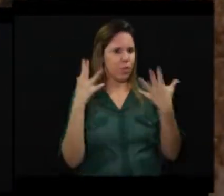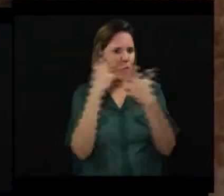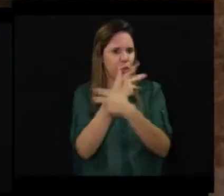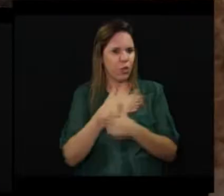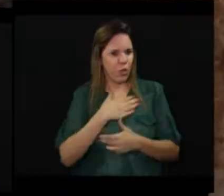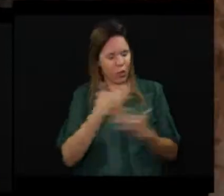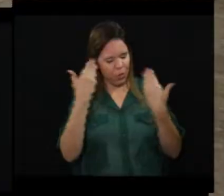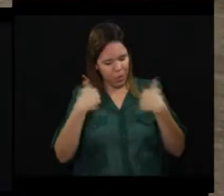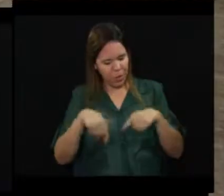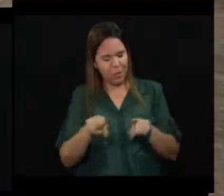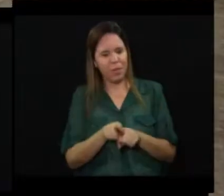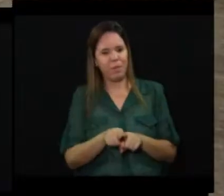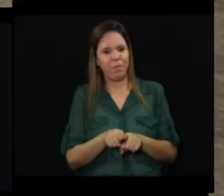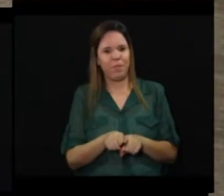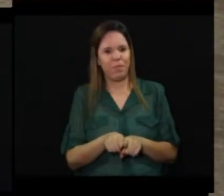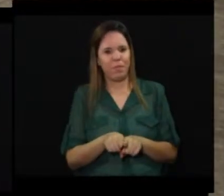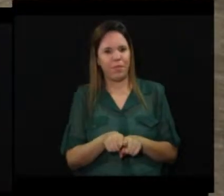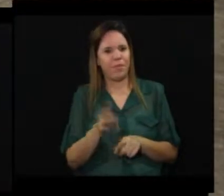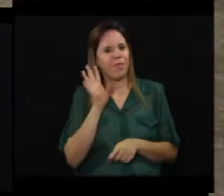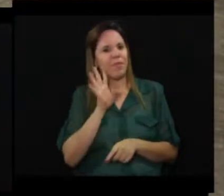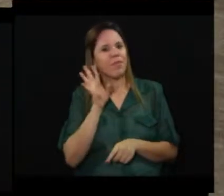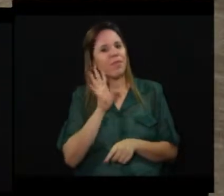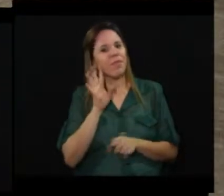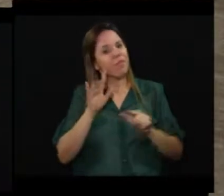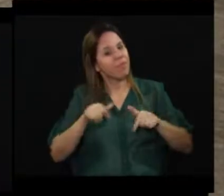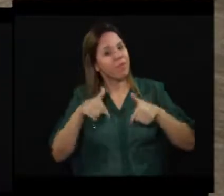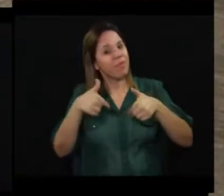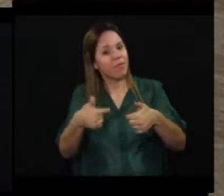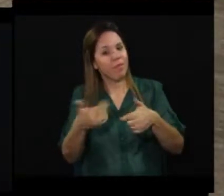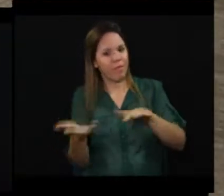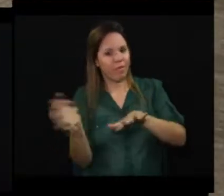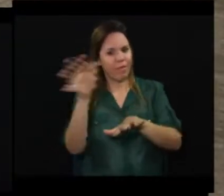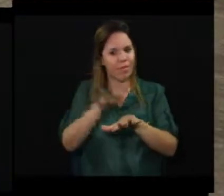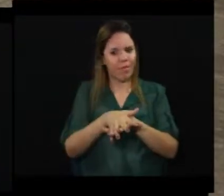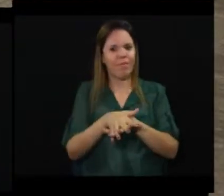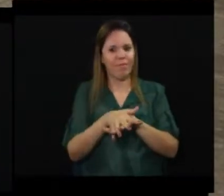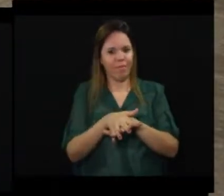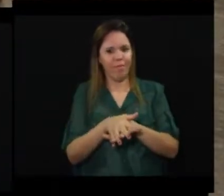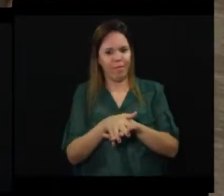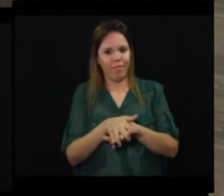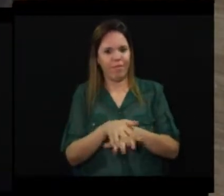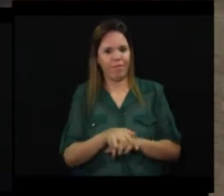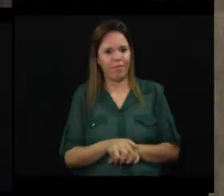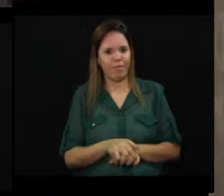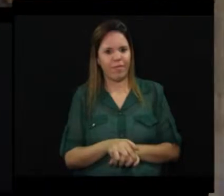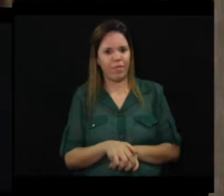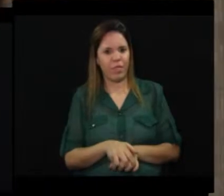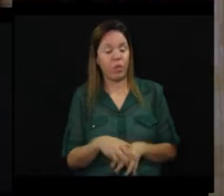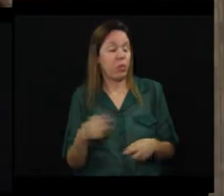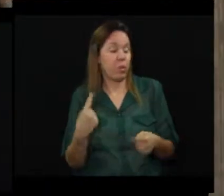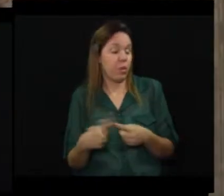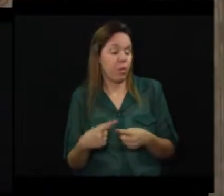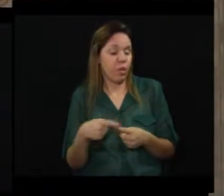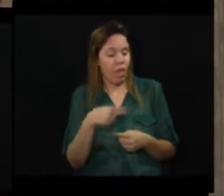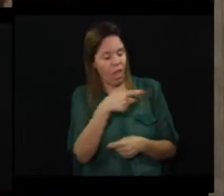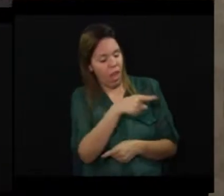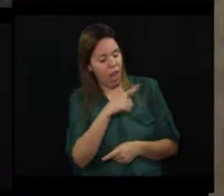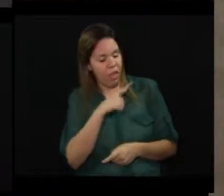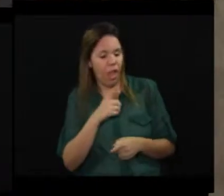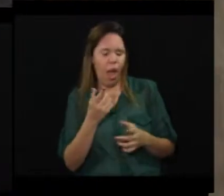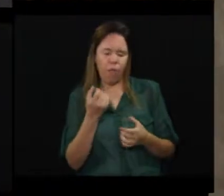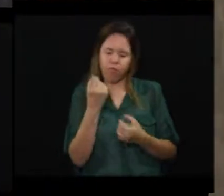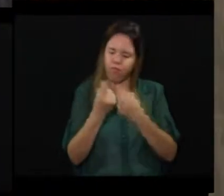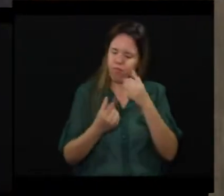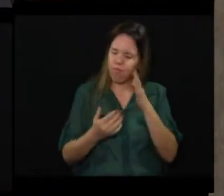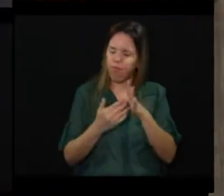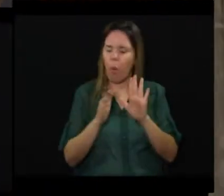mim também. Eu acho muito legal a iniciativa de inclusão social, porque a gente vê que apesar dela ter um pouco mais de dificuldade, ela